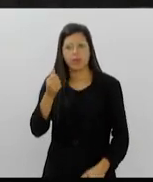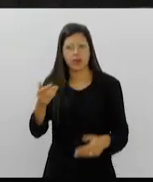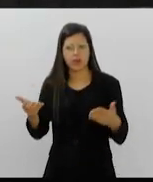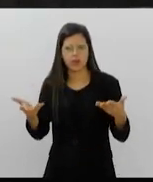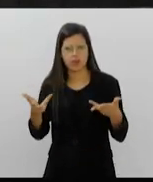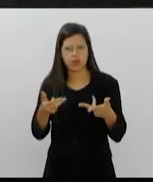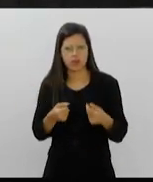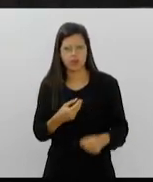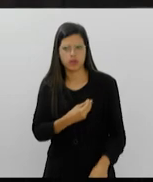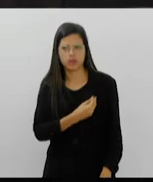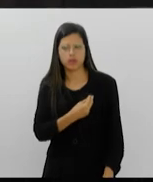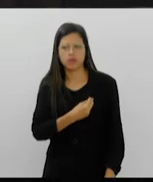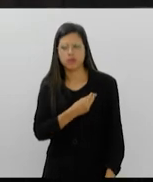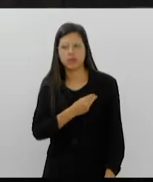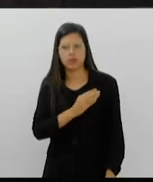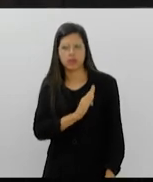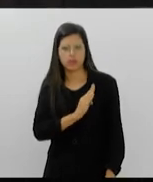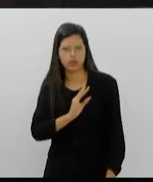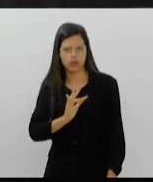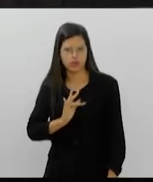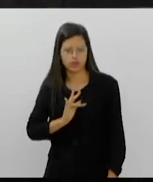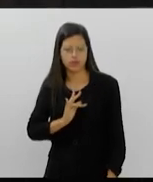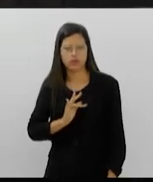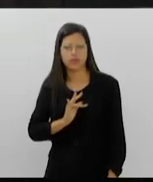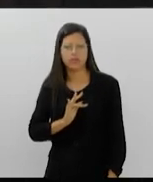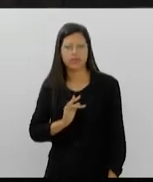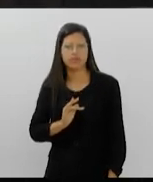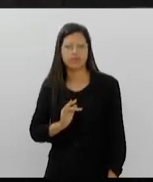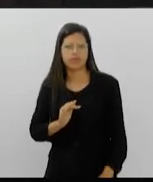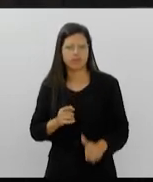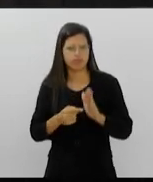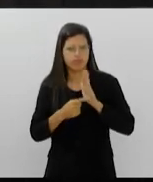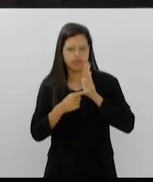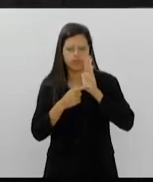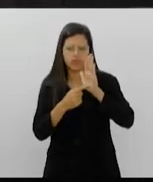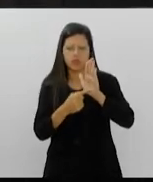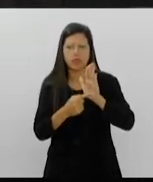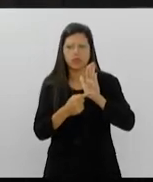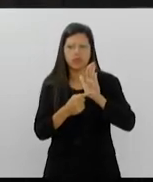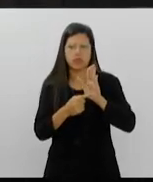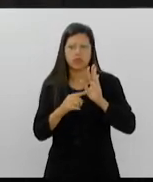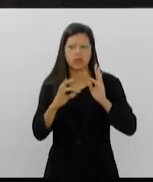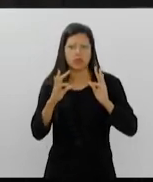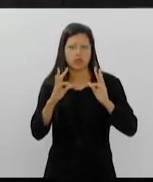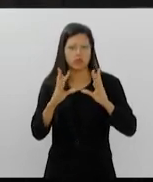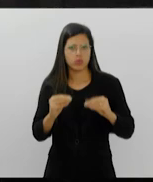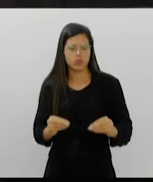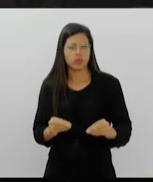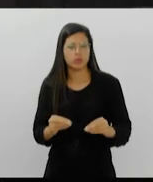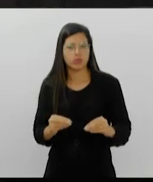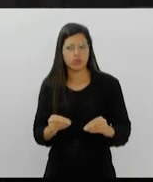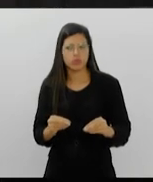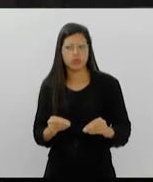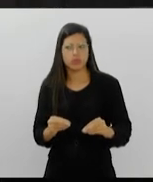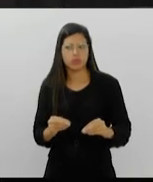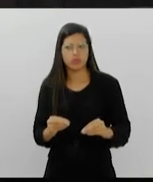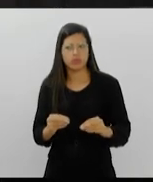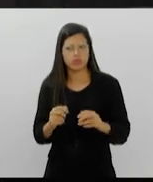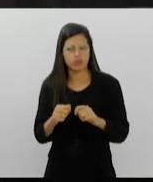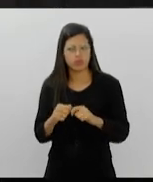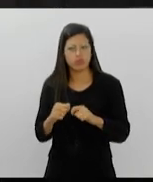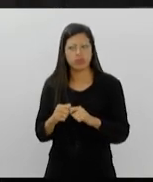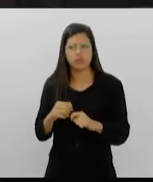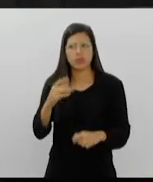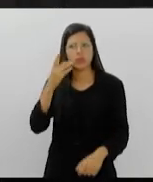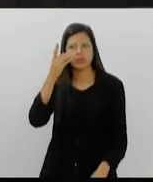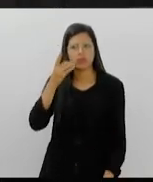vida da Baixada Fluminense. Apresentei tudo o que me coube fazer como deputado